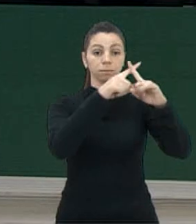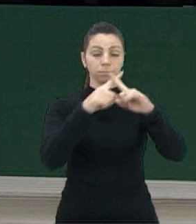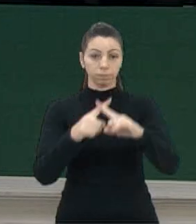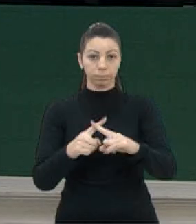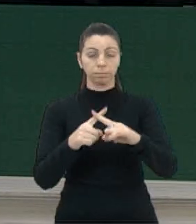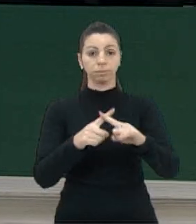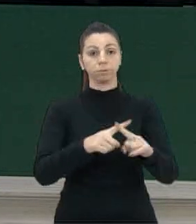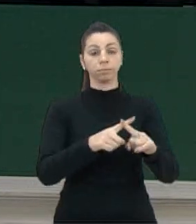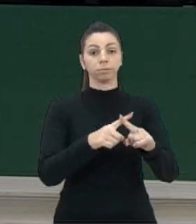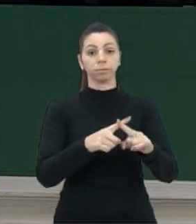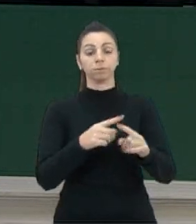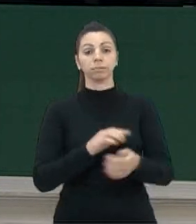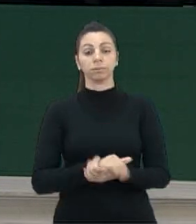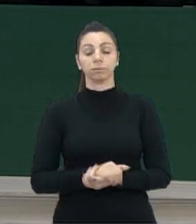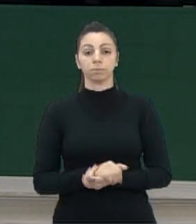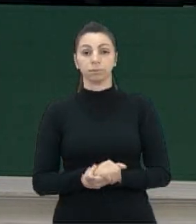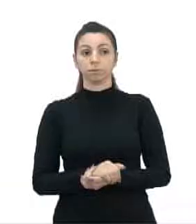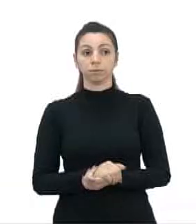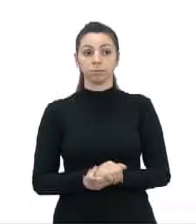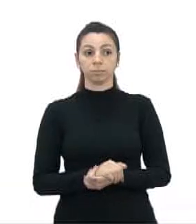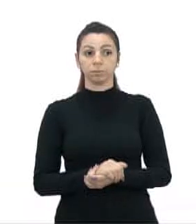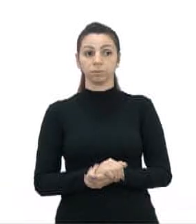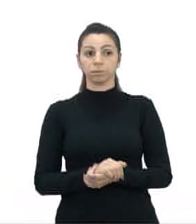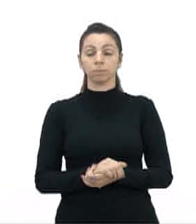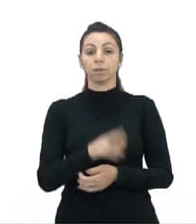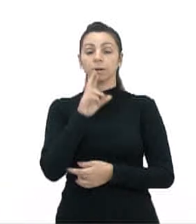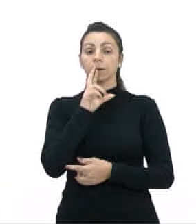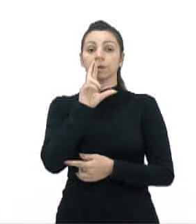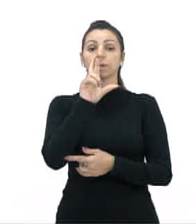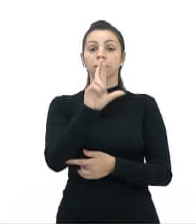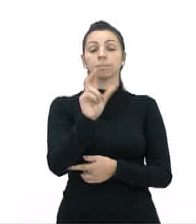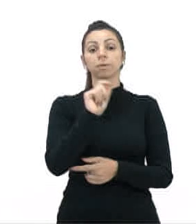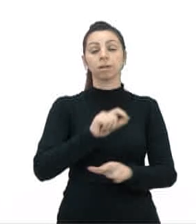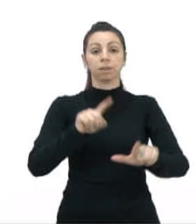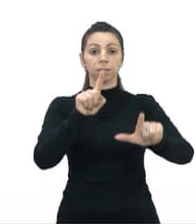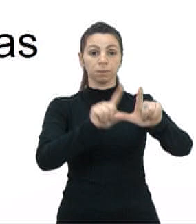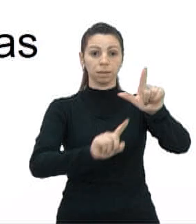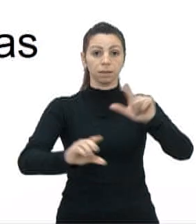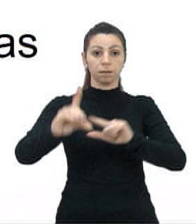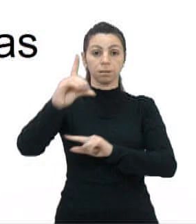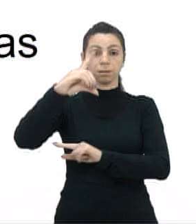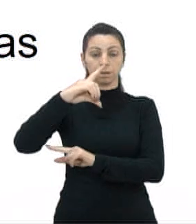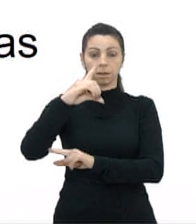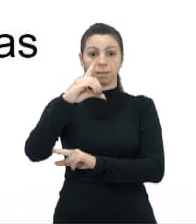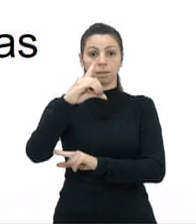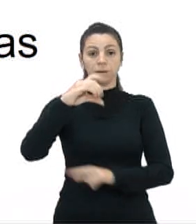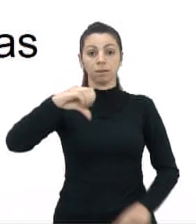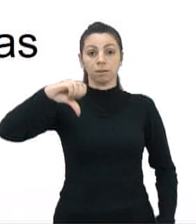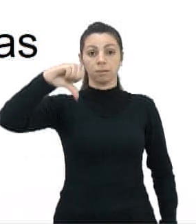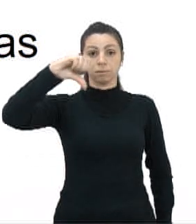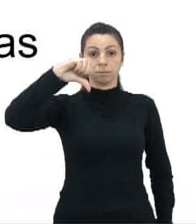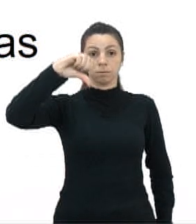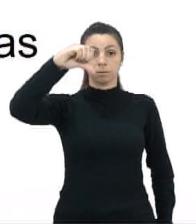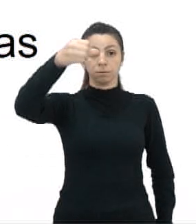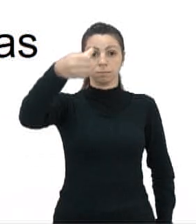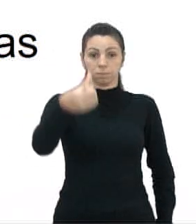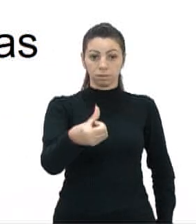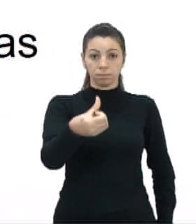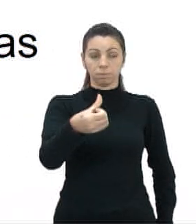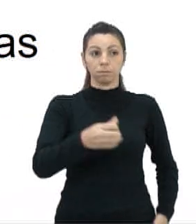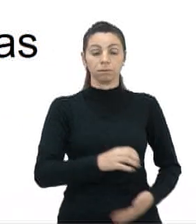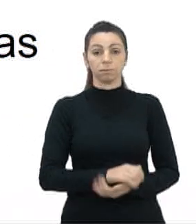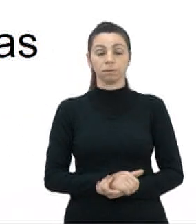tudo isso. Então a nossa resposta vai ficar letra D, 9 e 6. Agora a gente vai falar um pouquinho